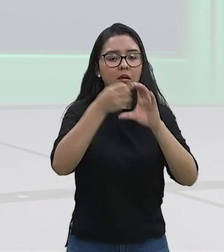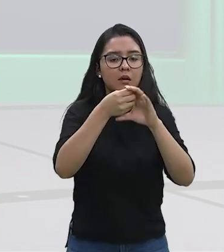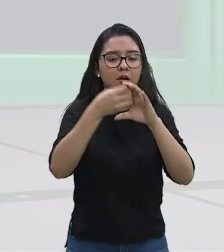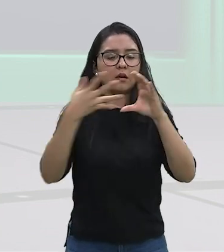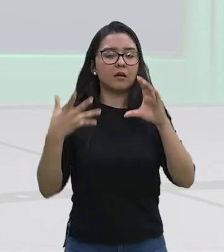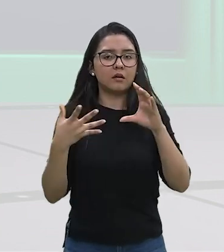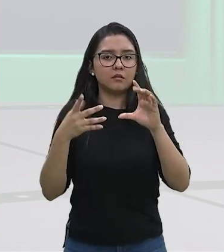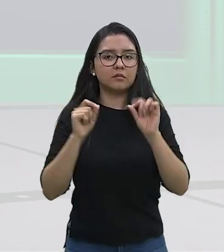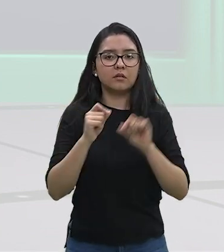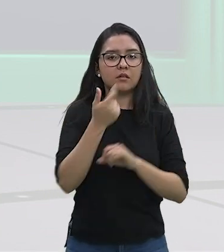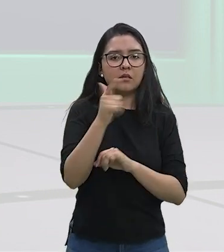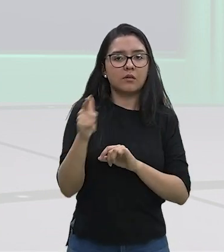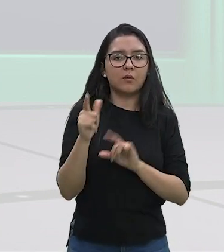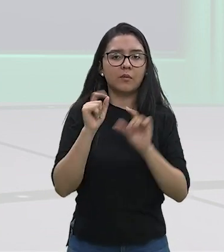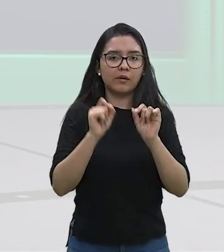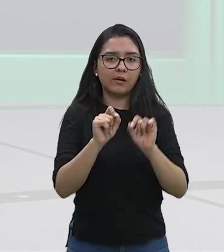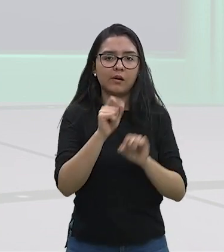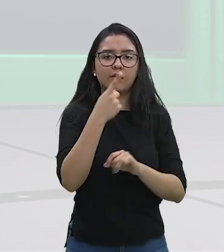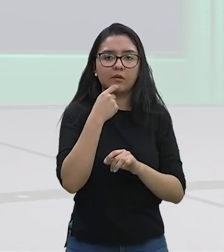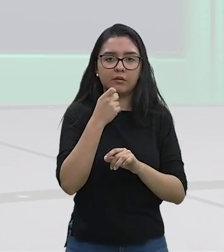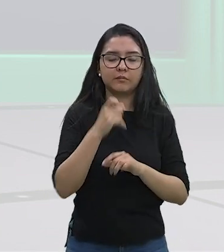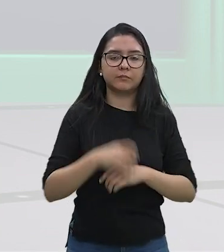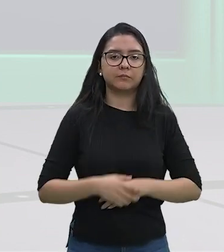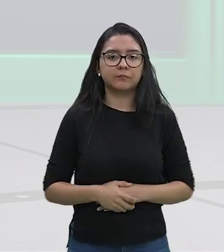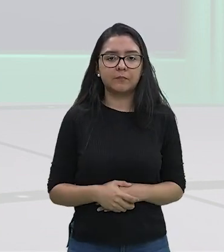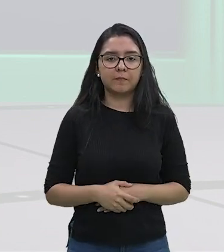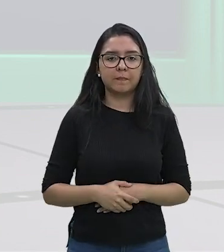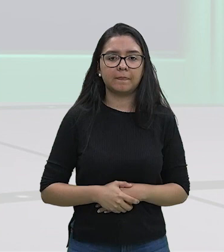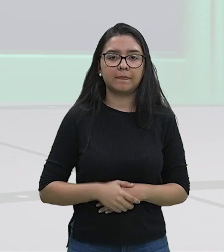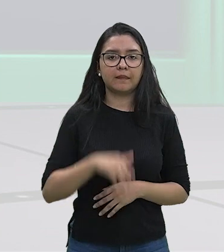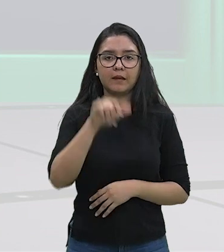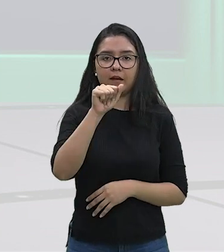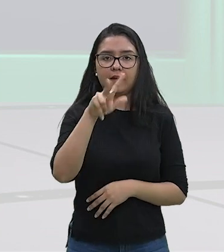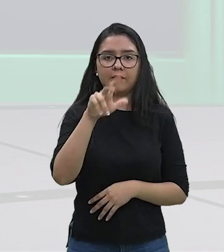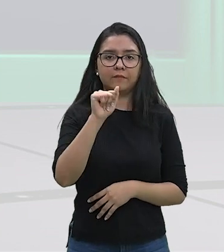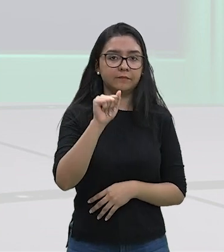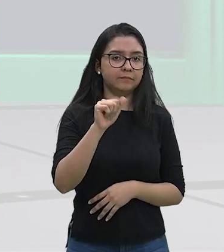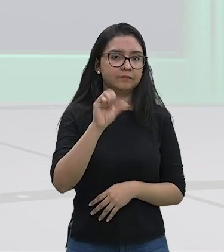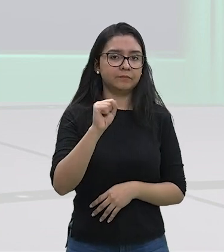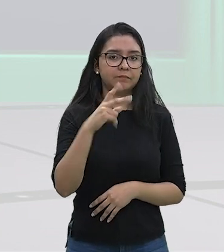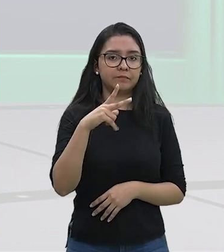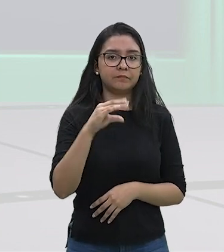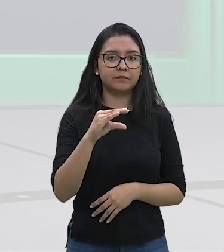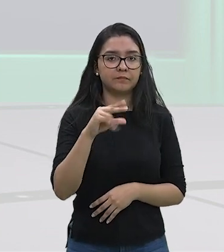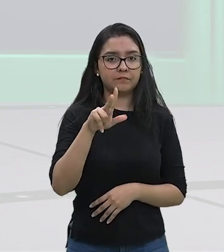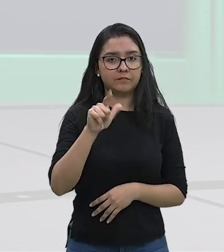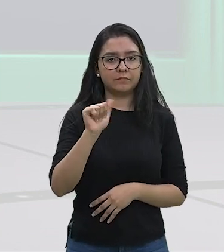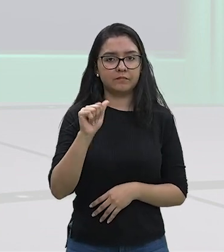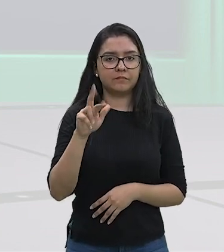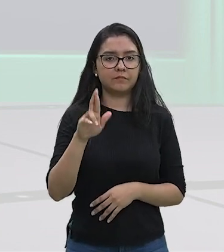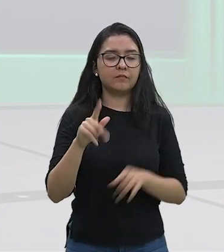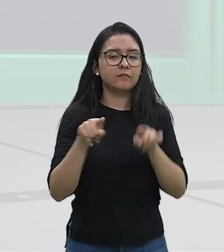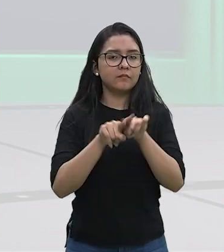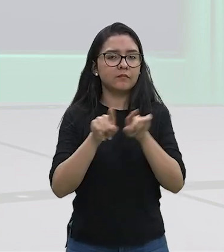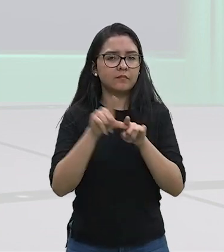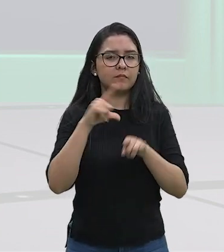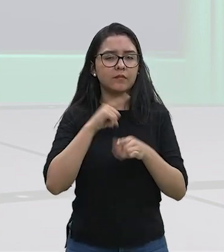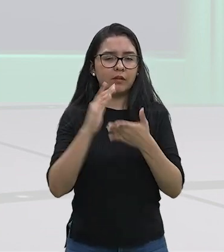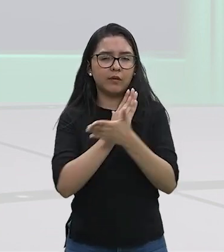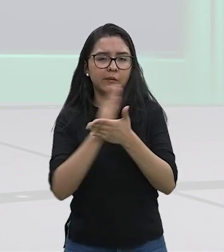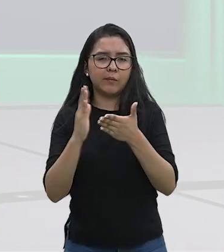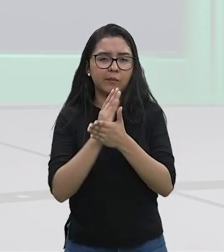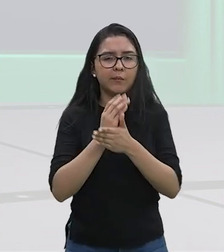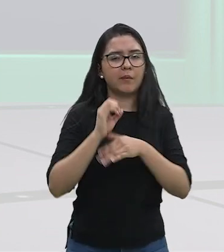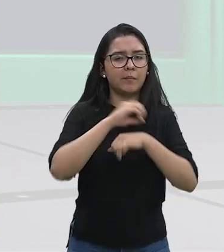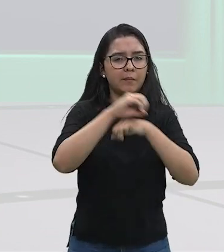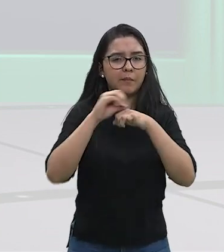ser vascularizado. Ele é chamado de avascular. É nele também que vai existir aí a presença de algumas glândulas, como